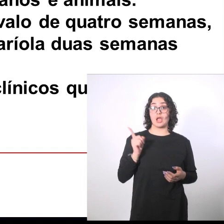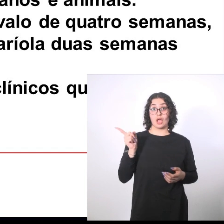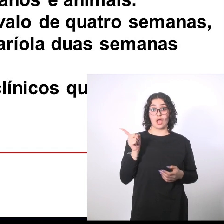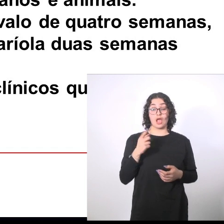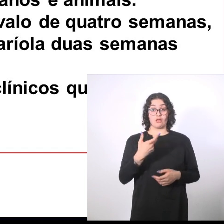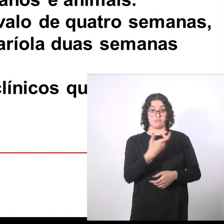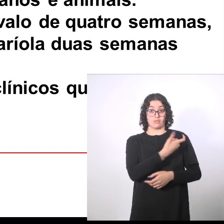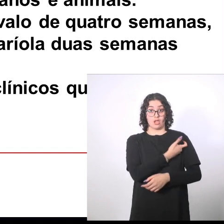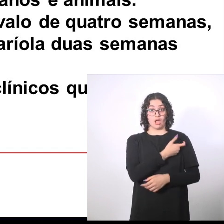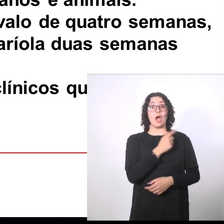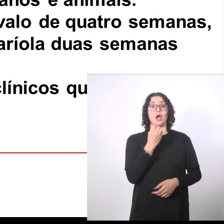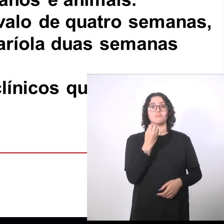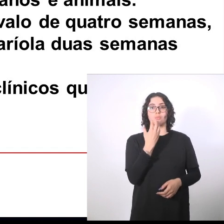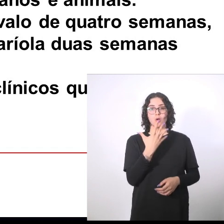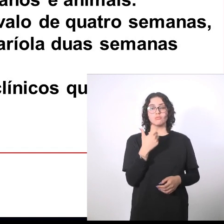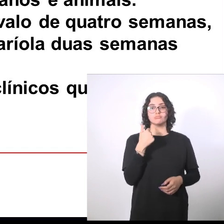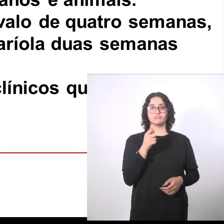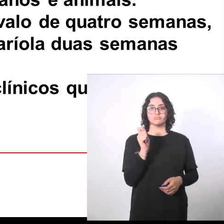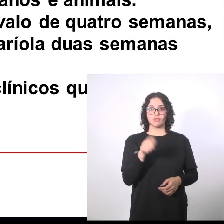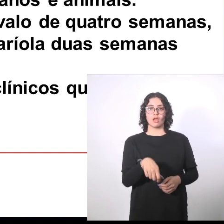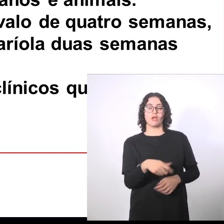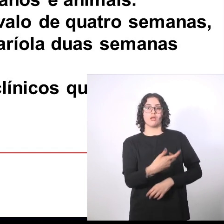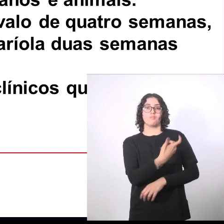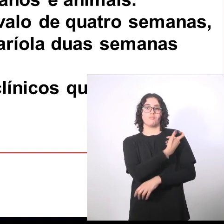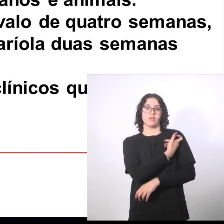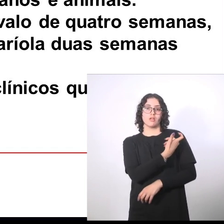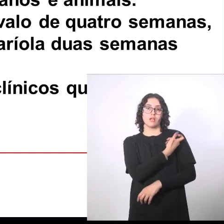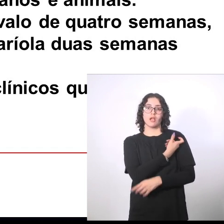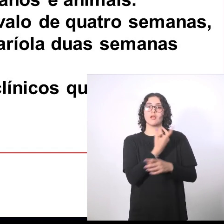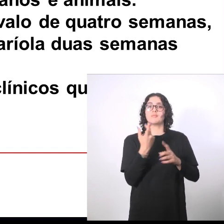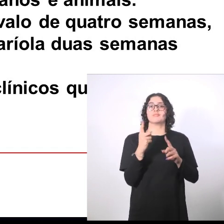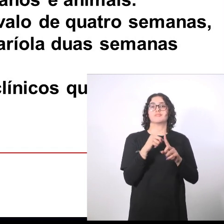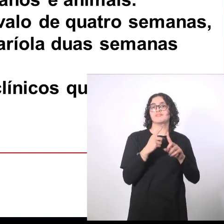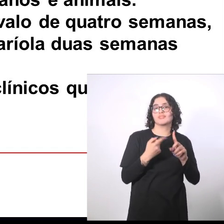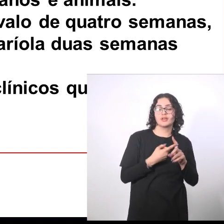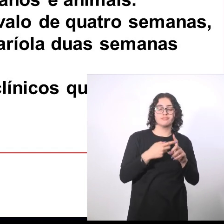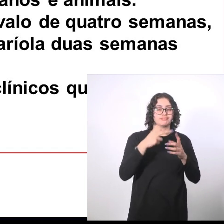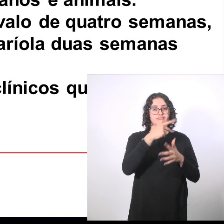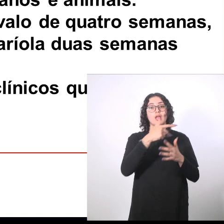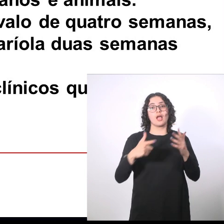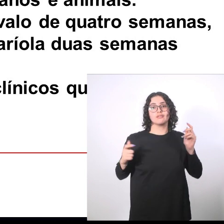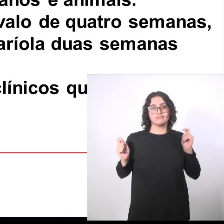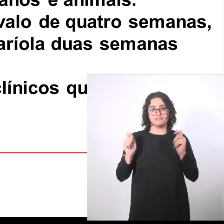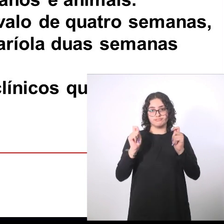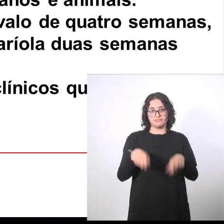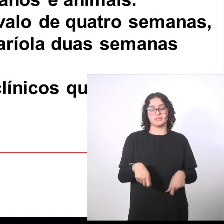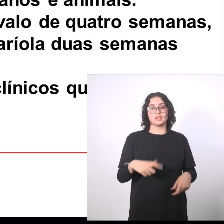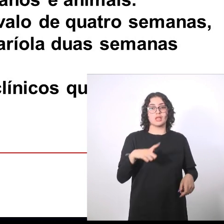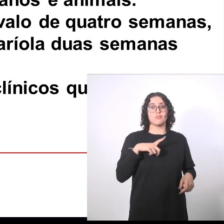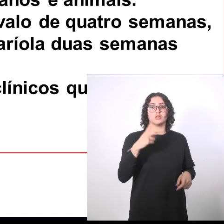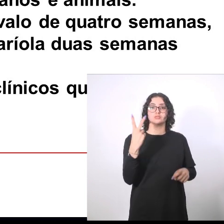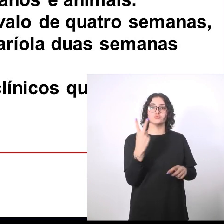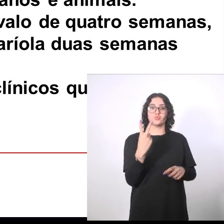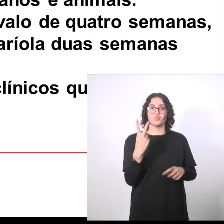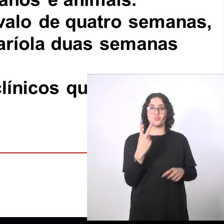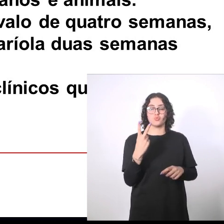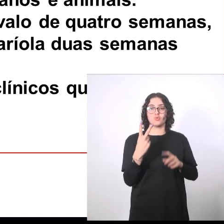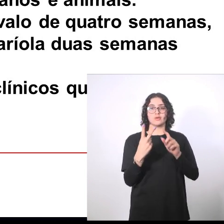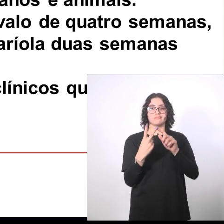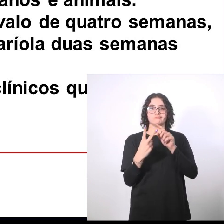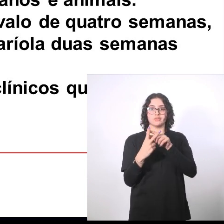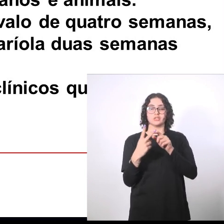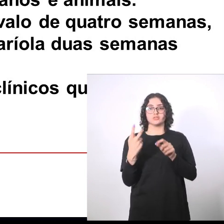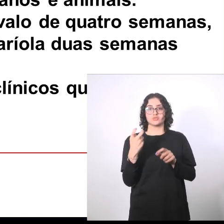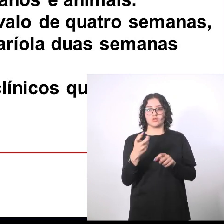uma vacina que pode ser aplicada, inclusive, em imunossuprimidos. Ela pressupõe 2 doses, com 1 mês